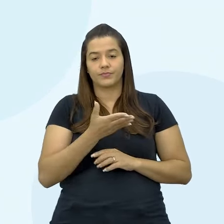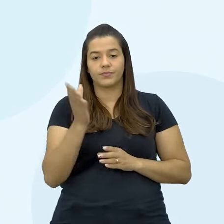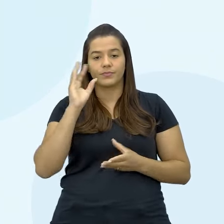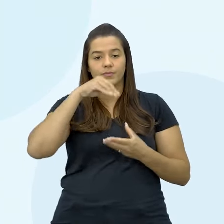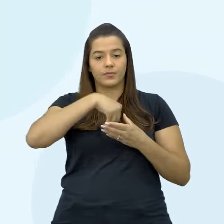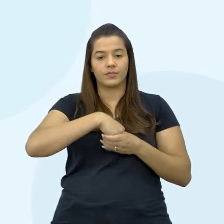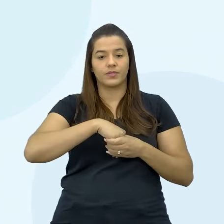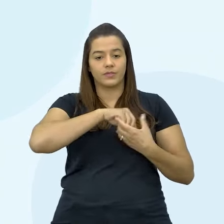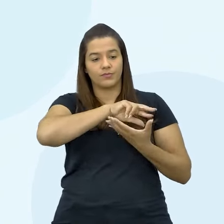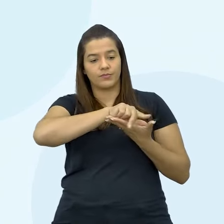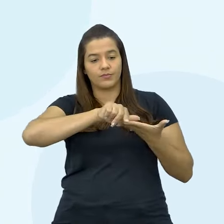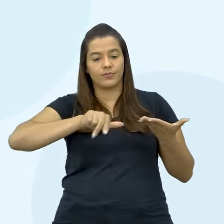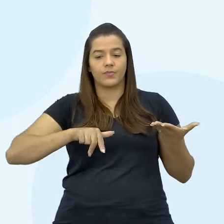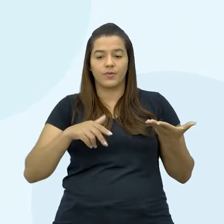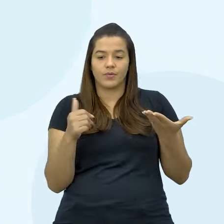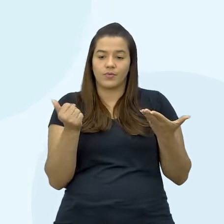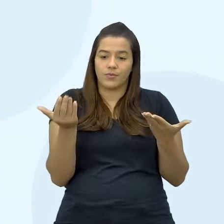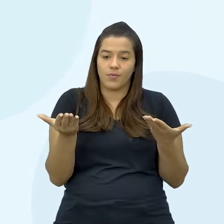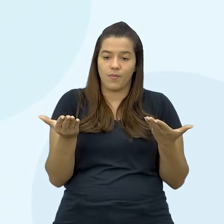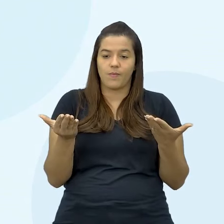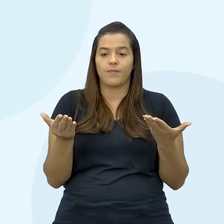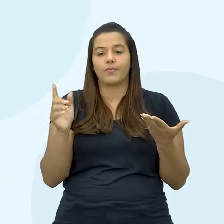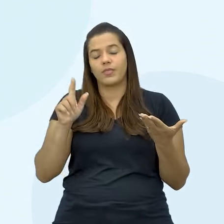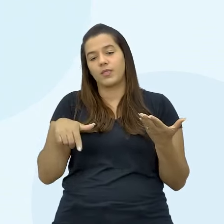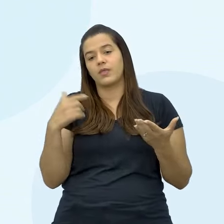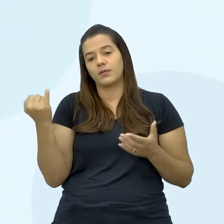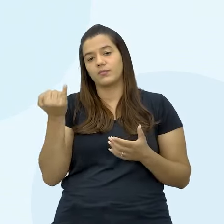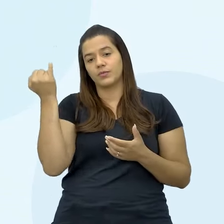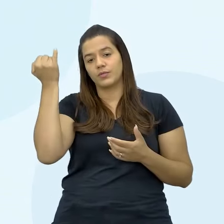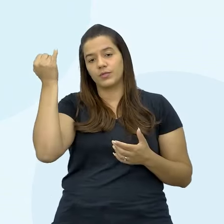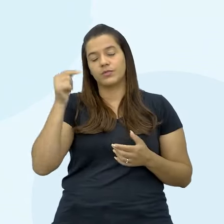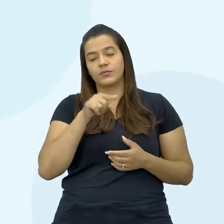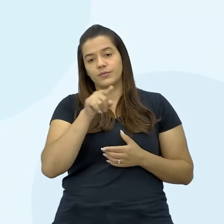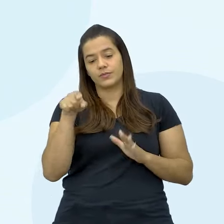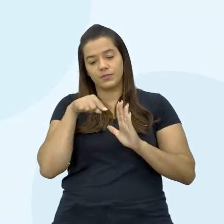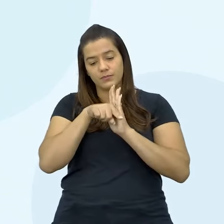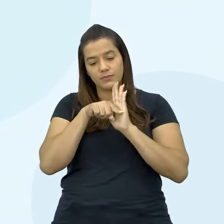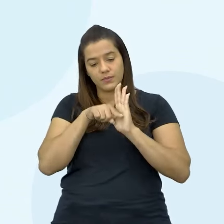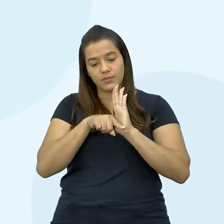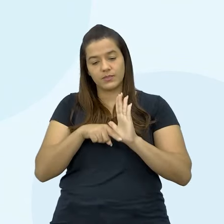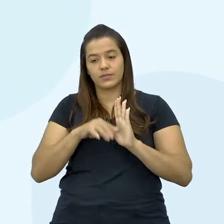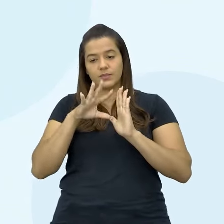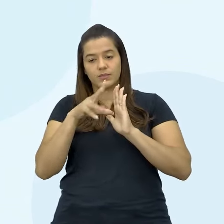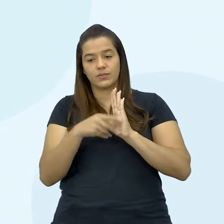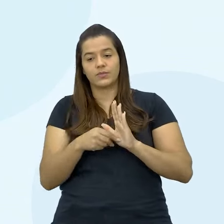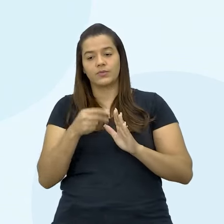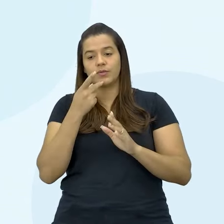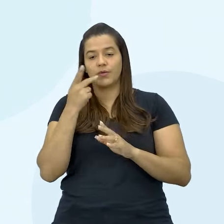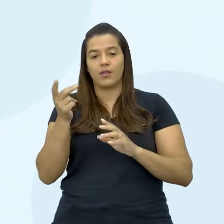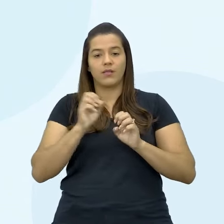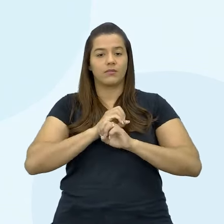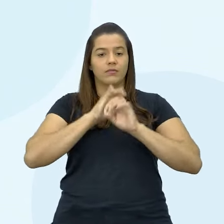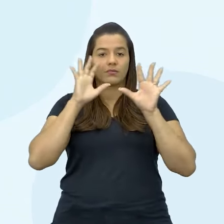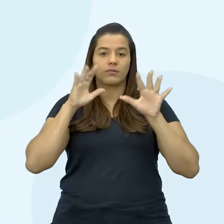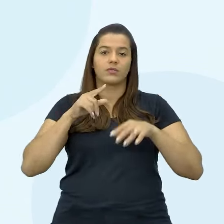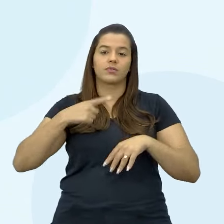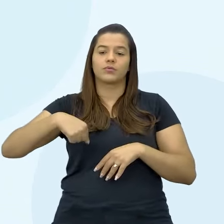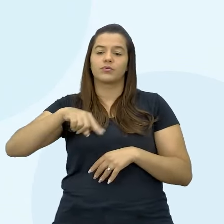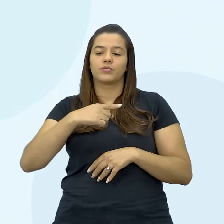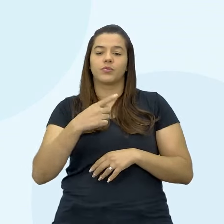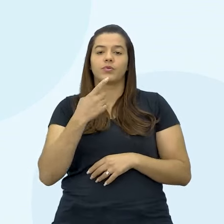de empreendedor. E eu acho que é interessante pesquisar tudo isso e deixar bem claro, né, que a gente não